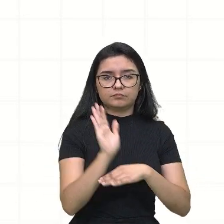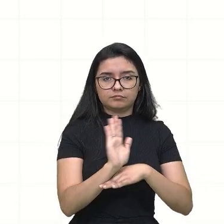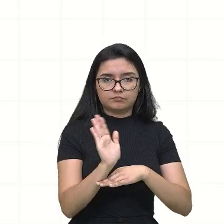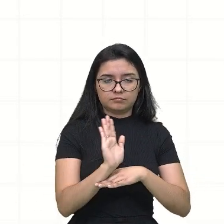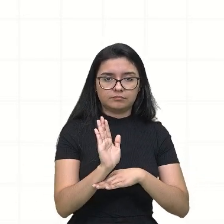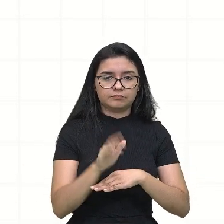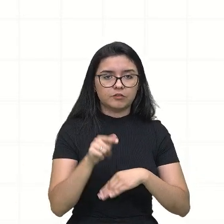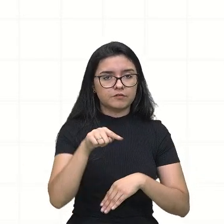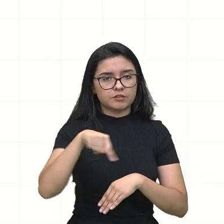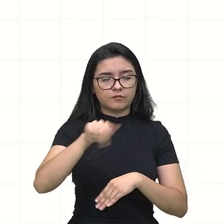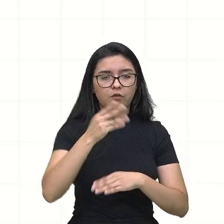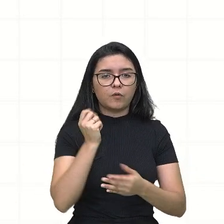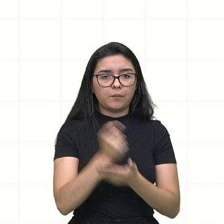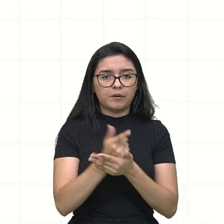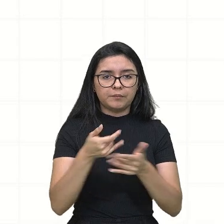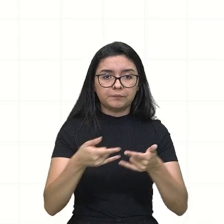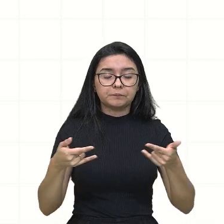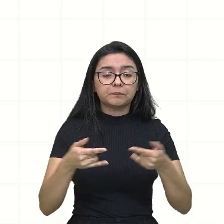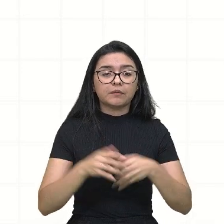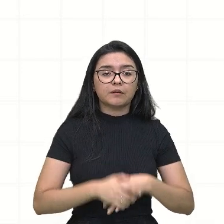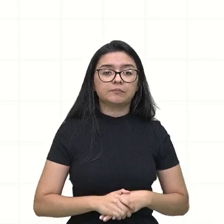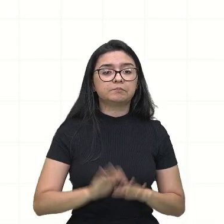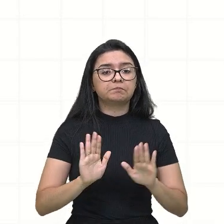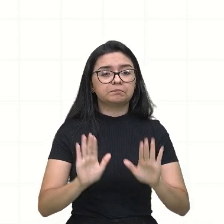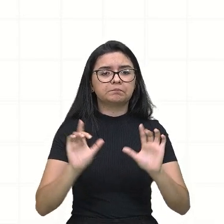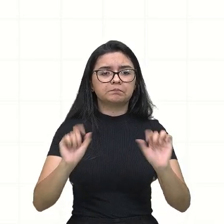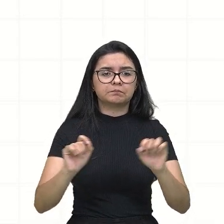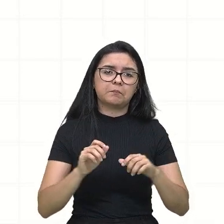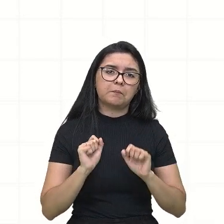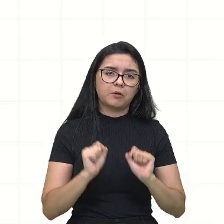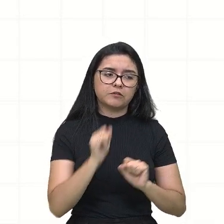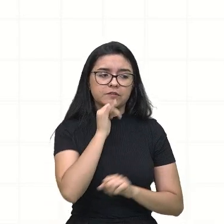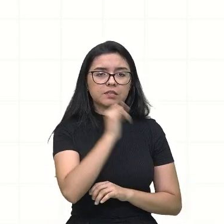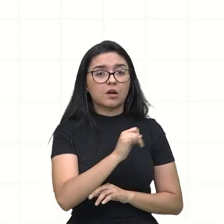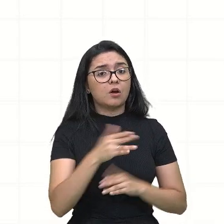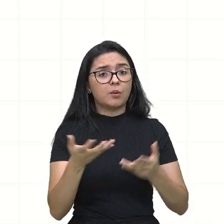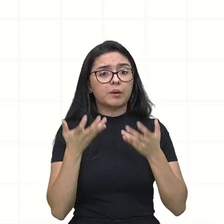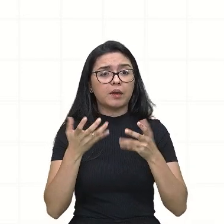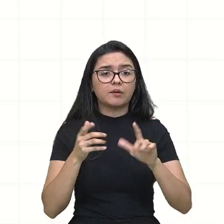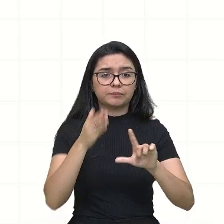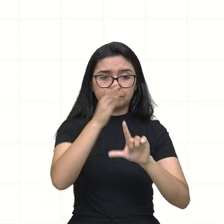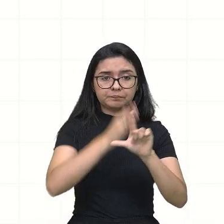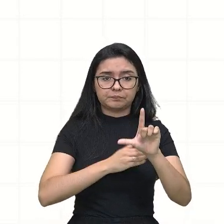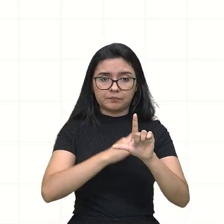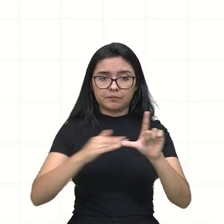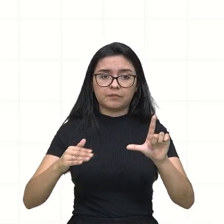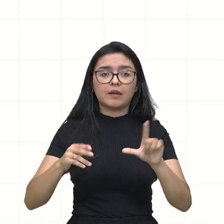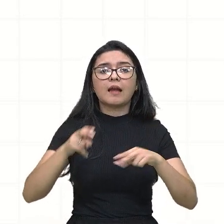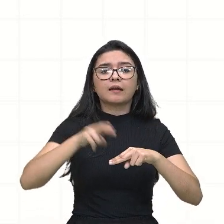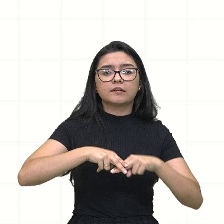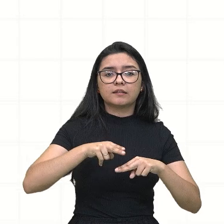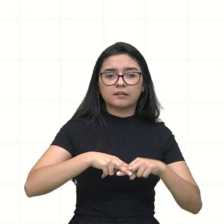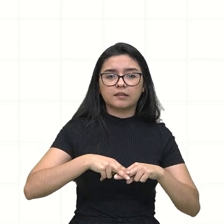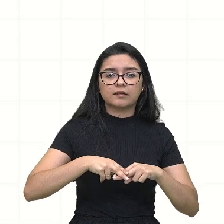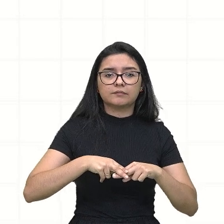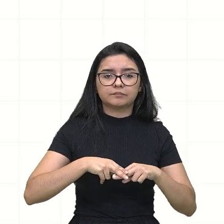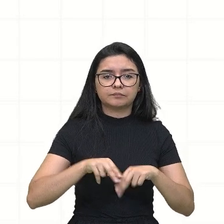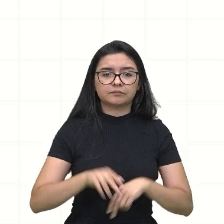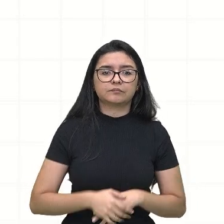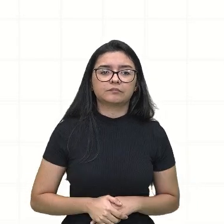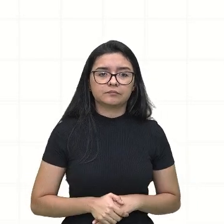seu ingresso, tá bom? Então, a princípio, você poderia dizer para o atendente o seguinte, ó, eu quero o assento que está